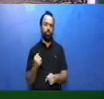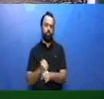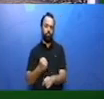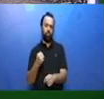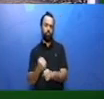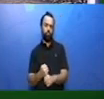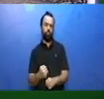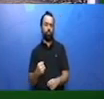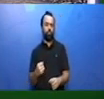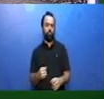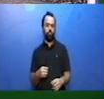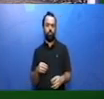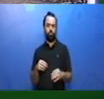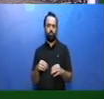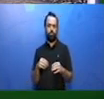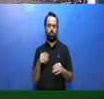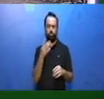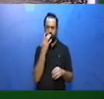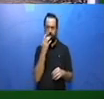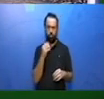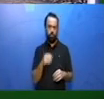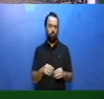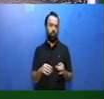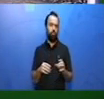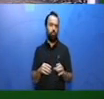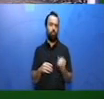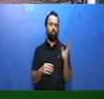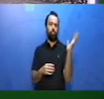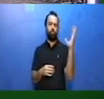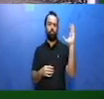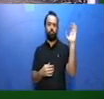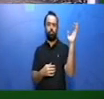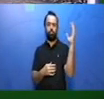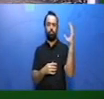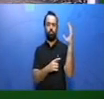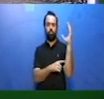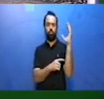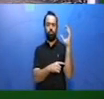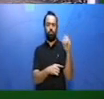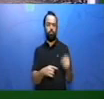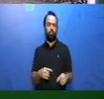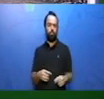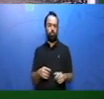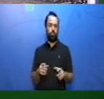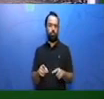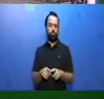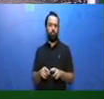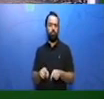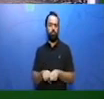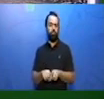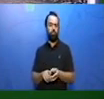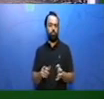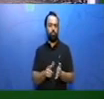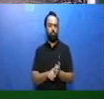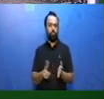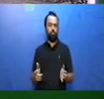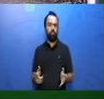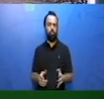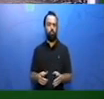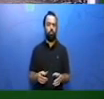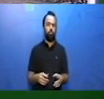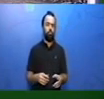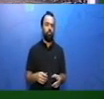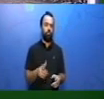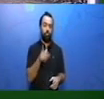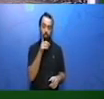de construção, tábuas e papelão. Aqui não tem água nem esgoto. Luz